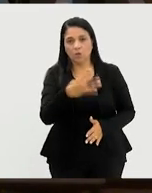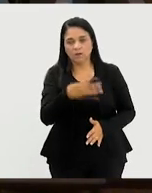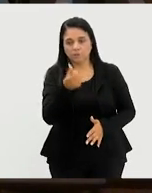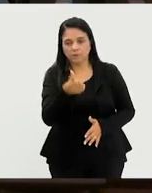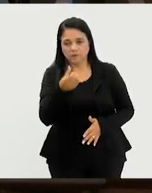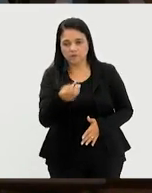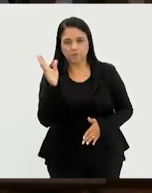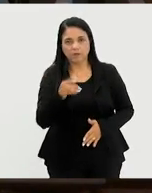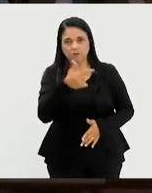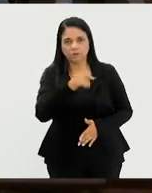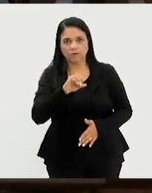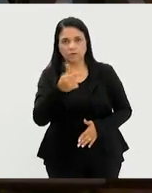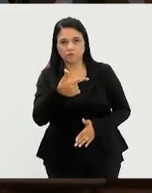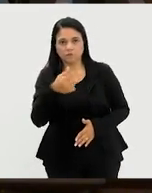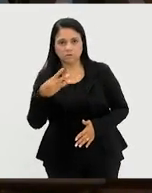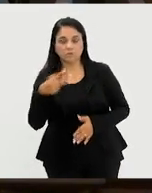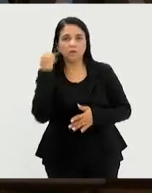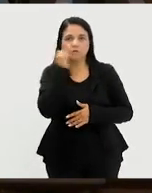46